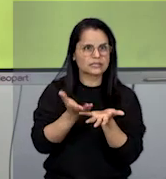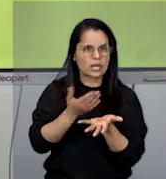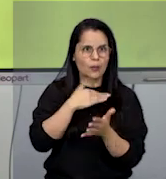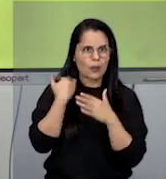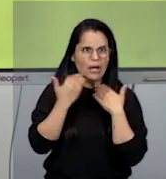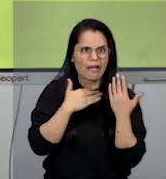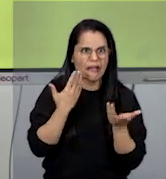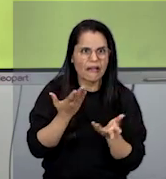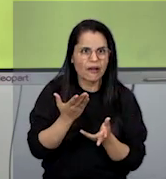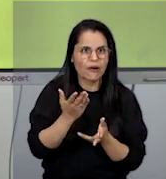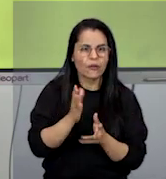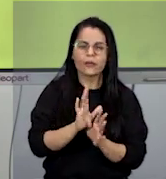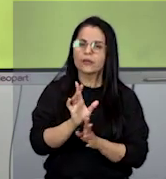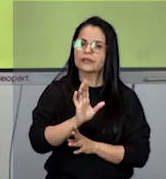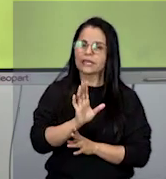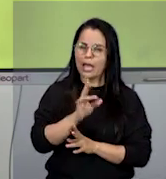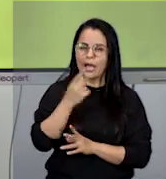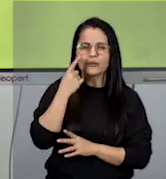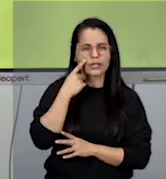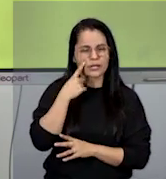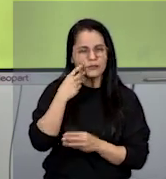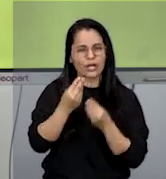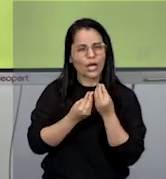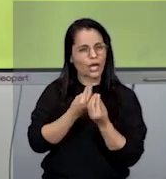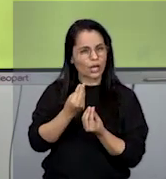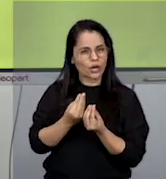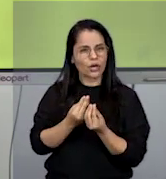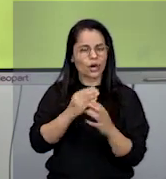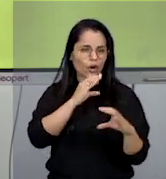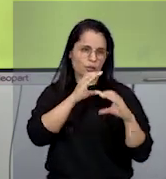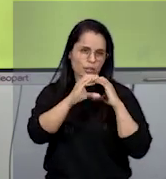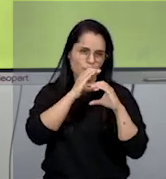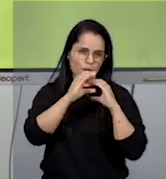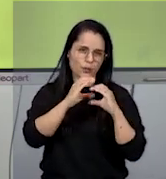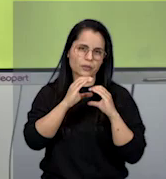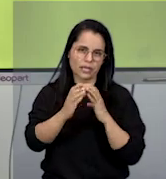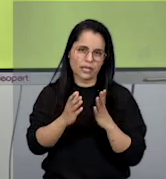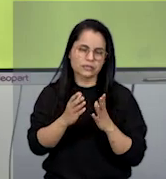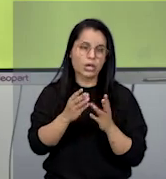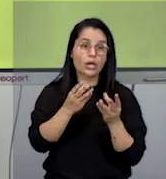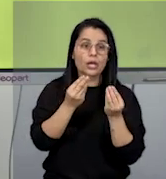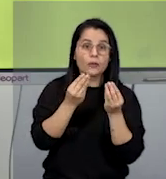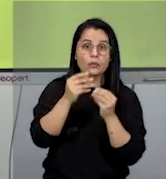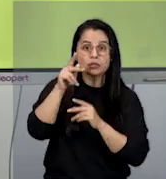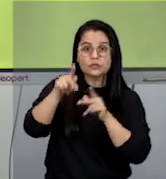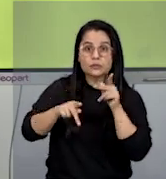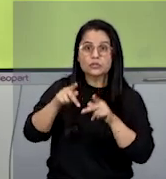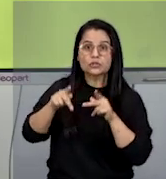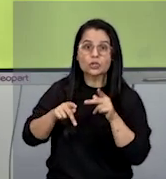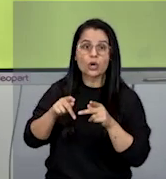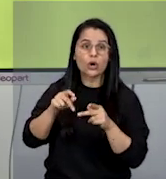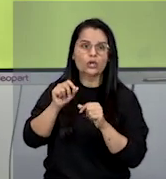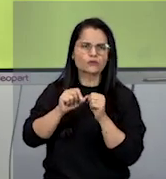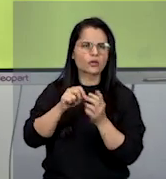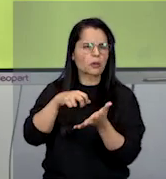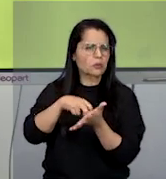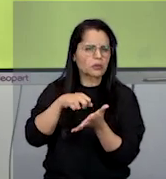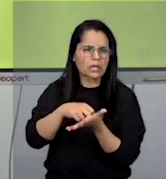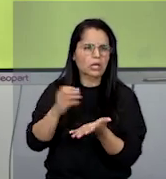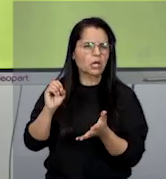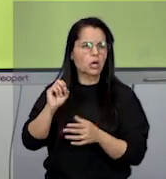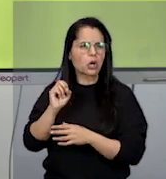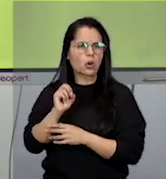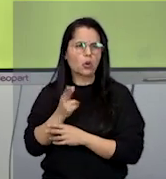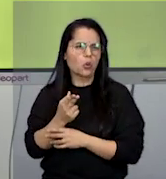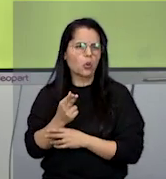muita gente? A gente tem que ver na comunicação, que são muitas pessoas foram punidas ou muitas